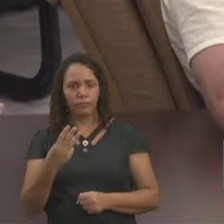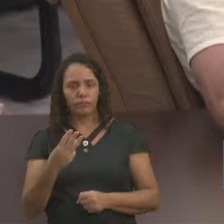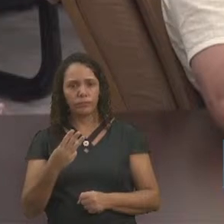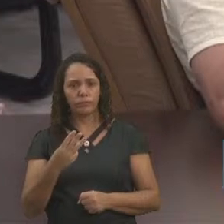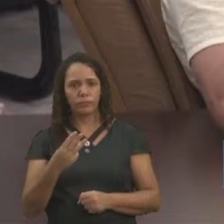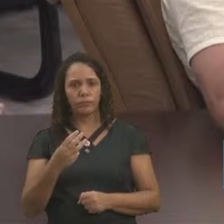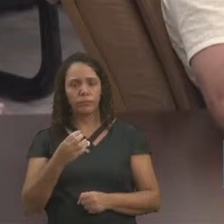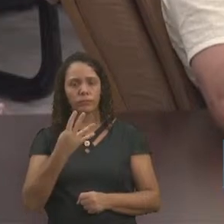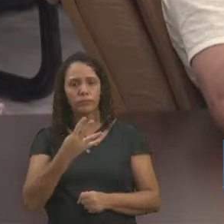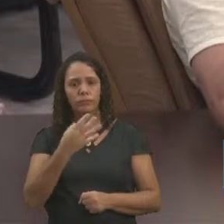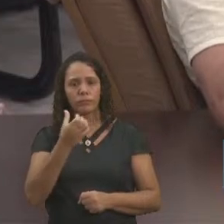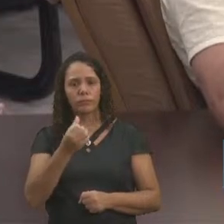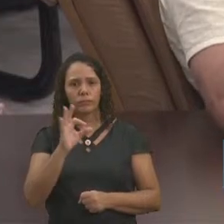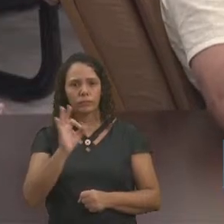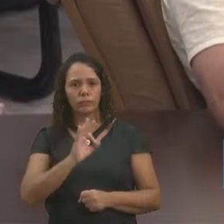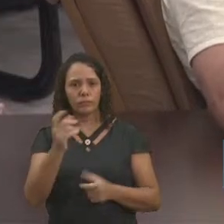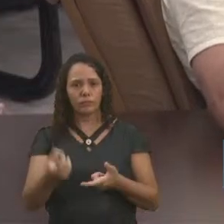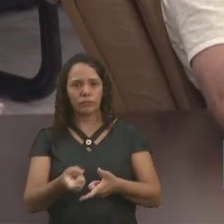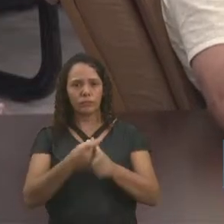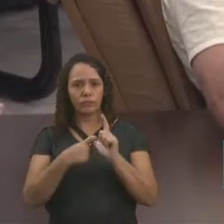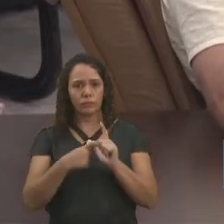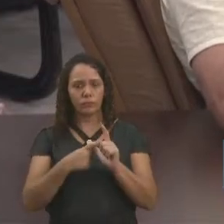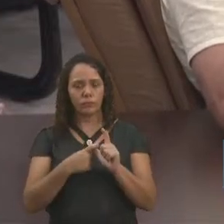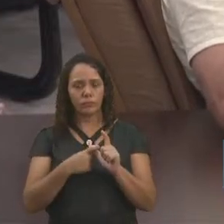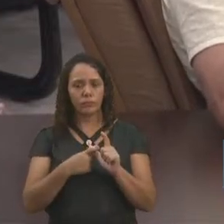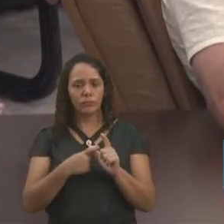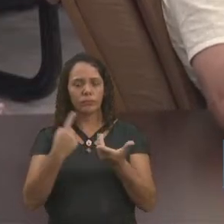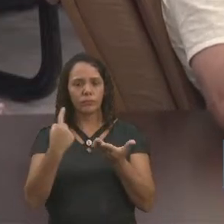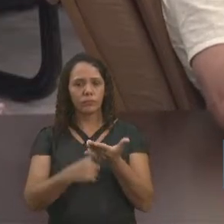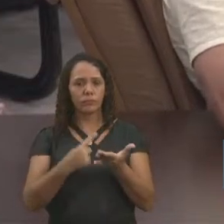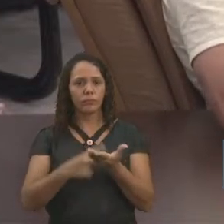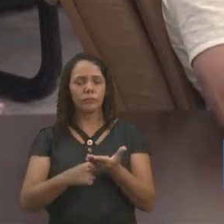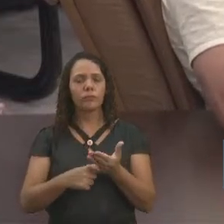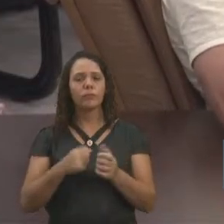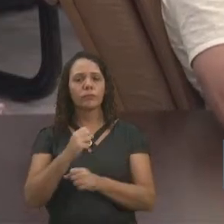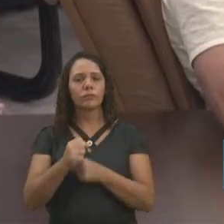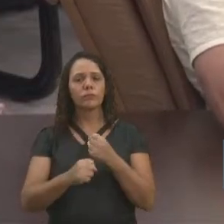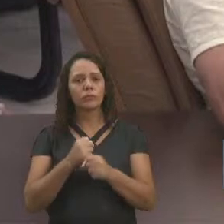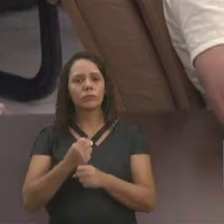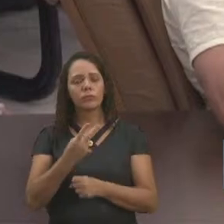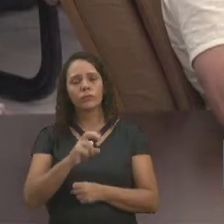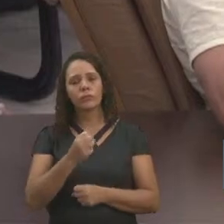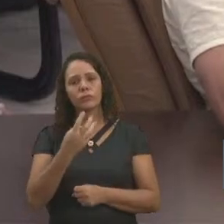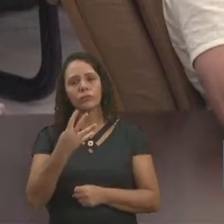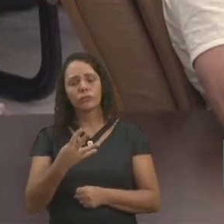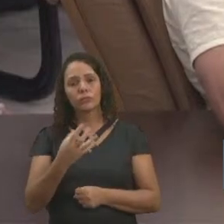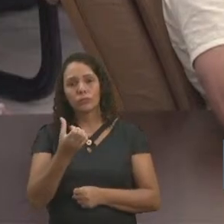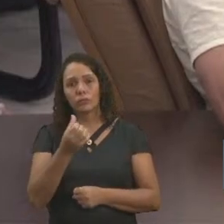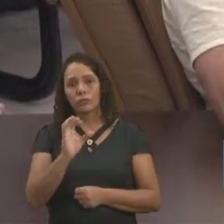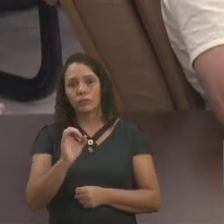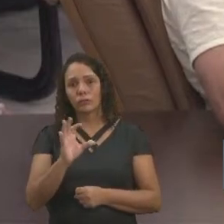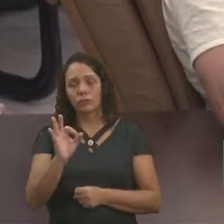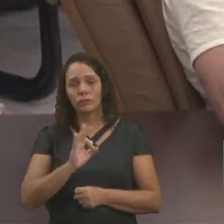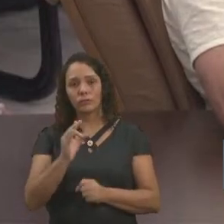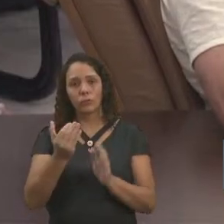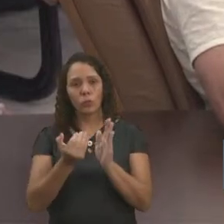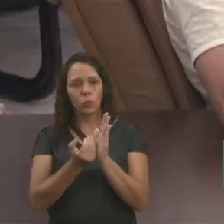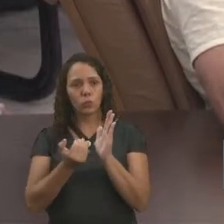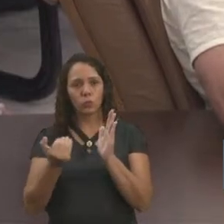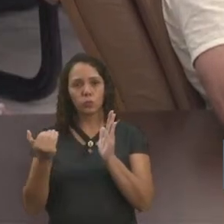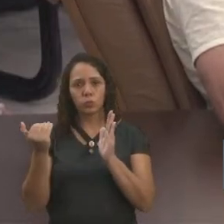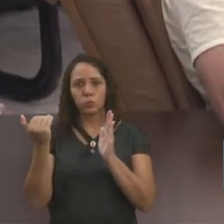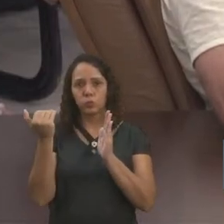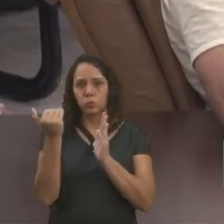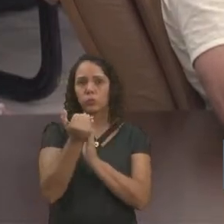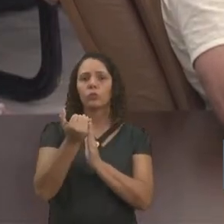46% da dívida consolidada, o comprometimento, e em 2024, 60%, um salto